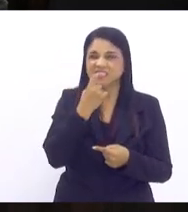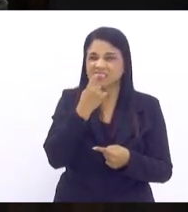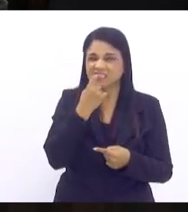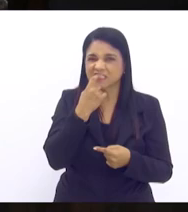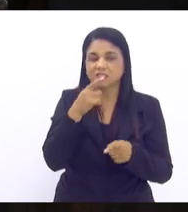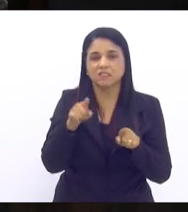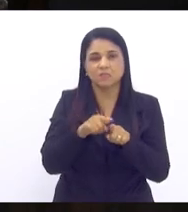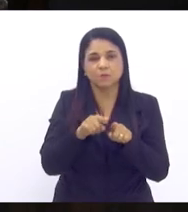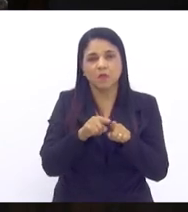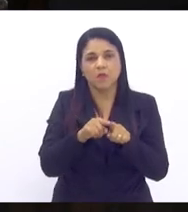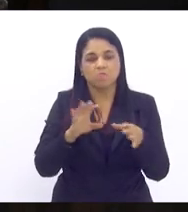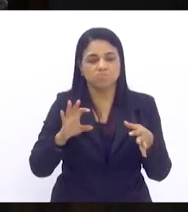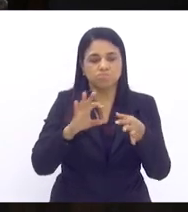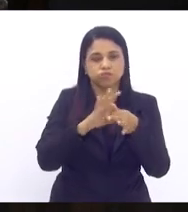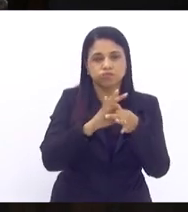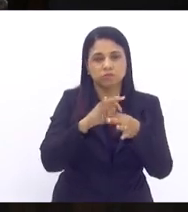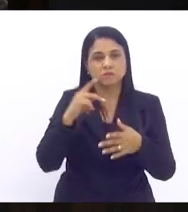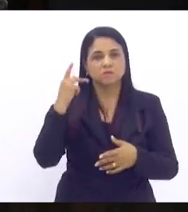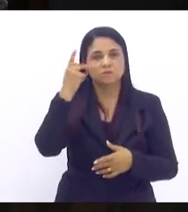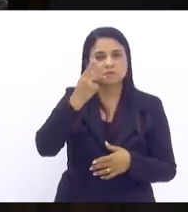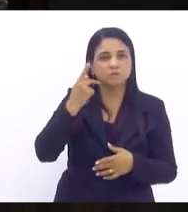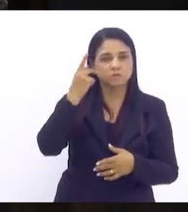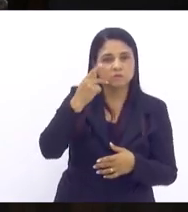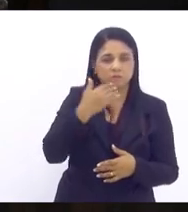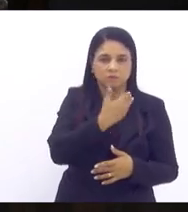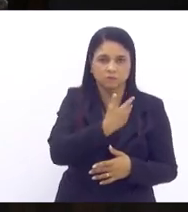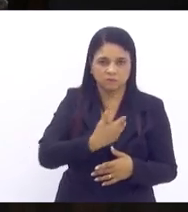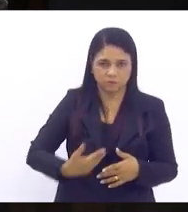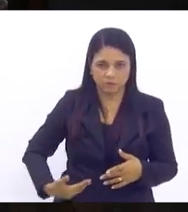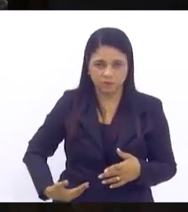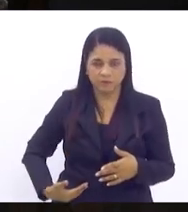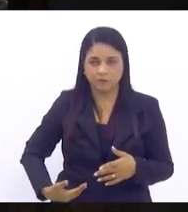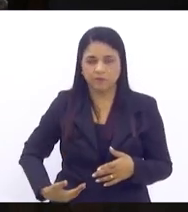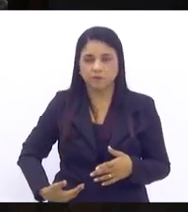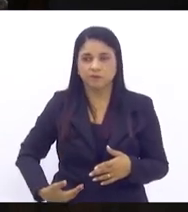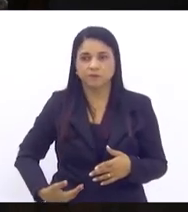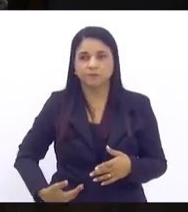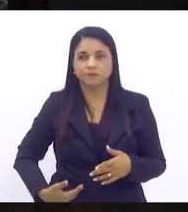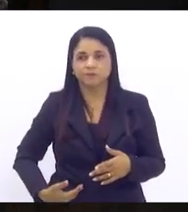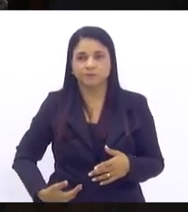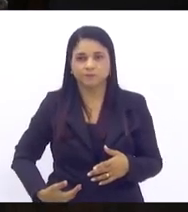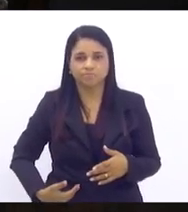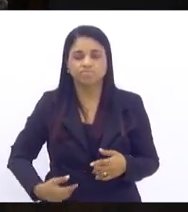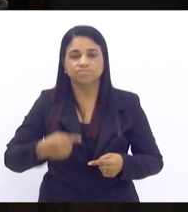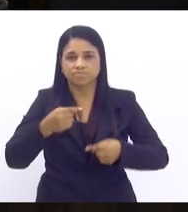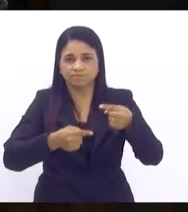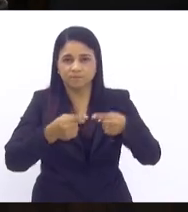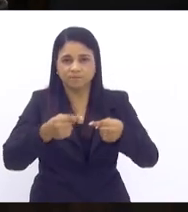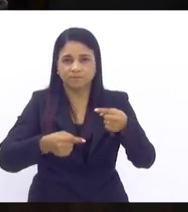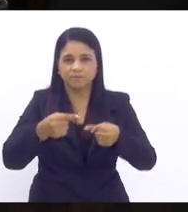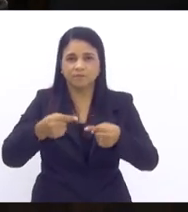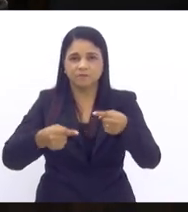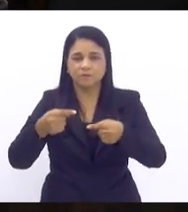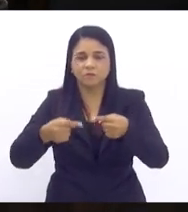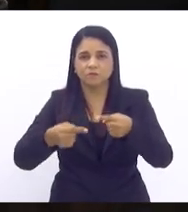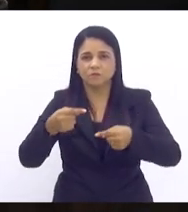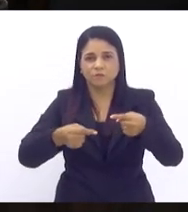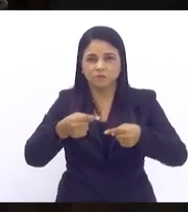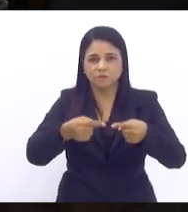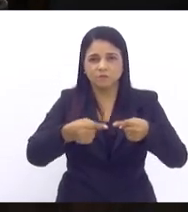as políticas públicas, desmistificando, entrando no debate sobre a